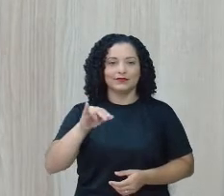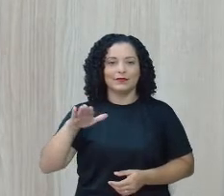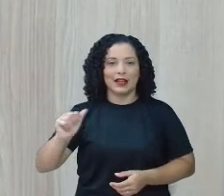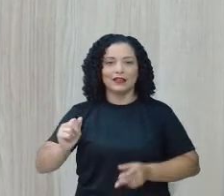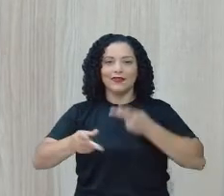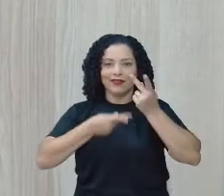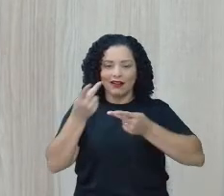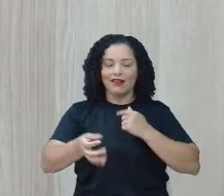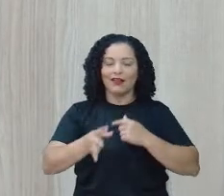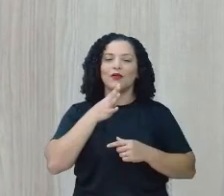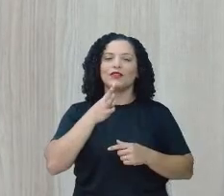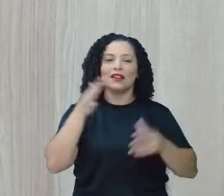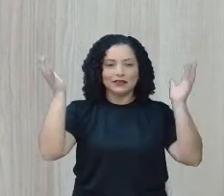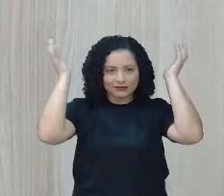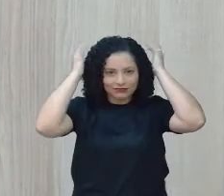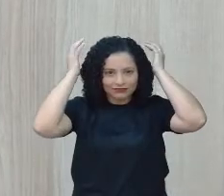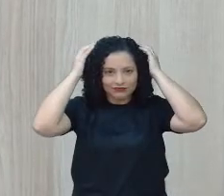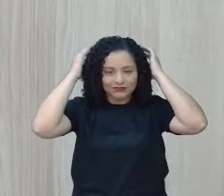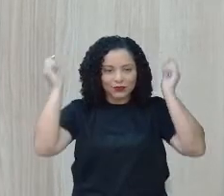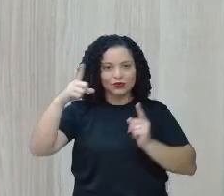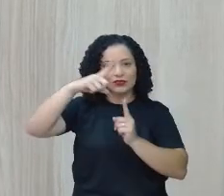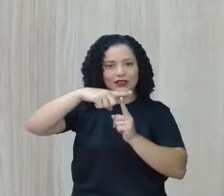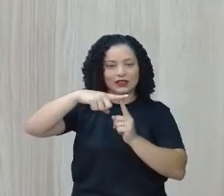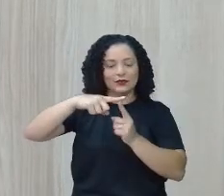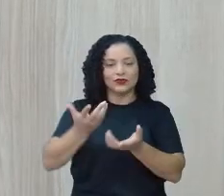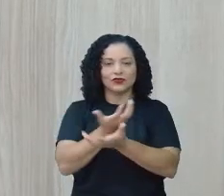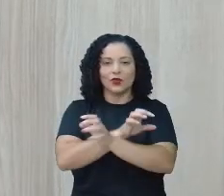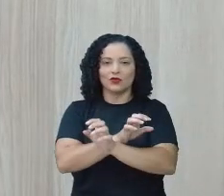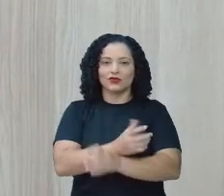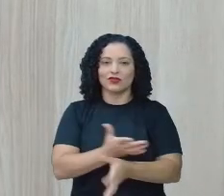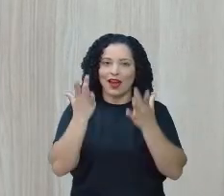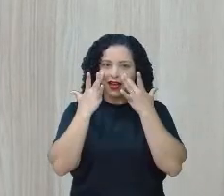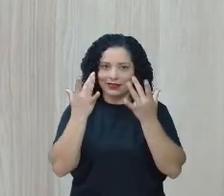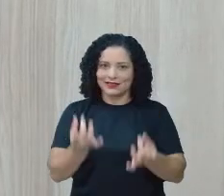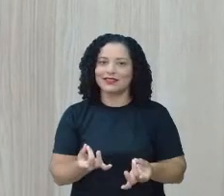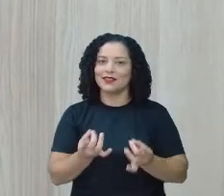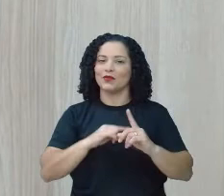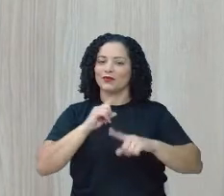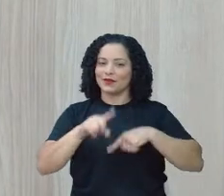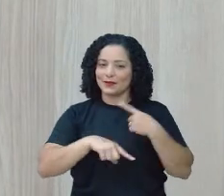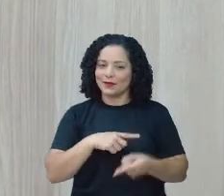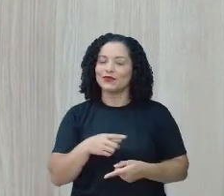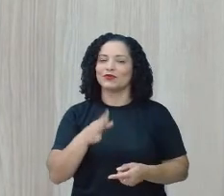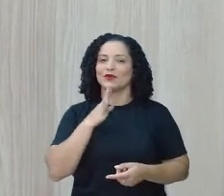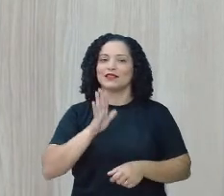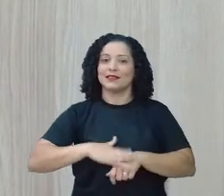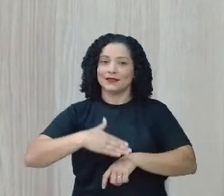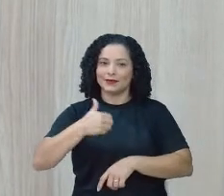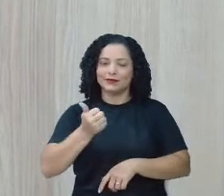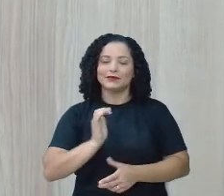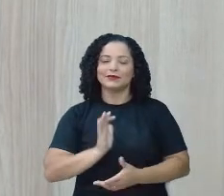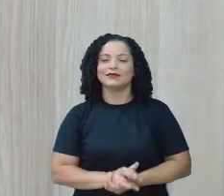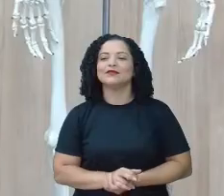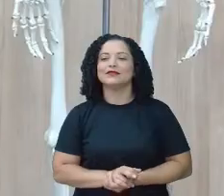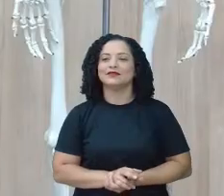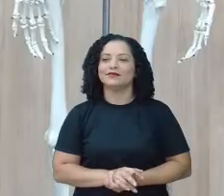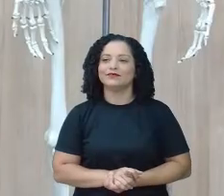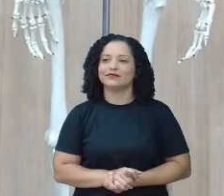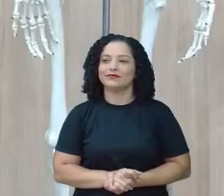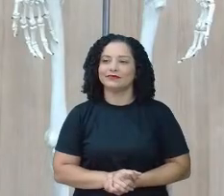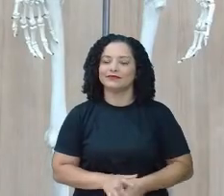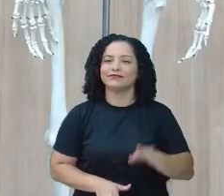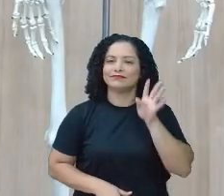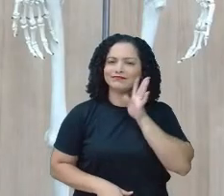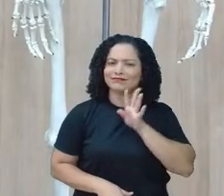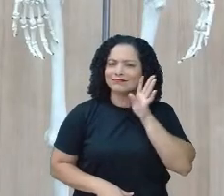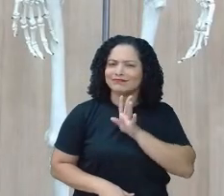aí, gente, para ver que ossos vocês conhecem, e fiquem atentos à aula que vão aparecer outros para nós conhecermos, tá certo? Legal, fico